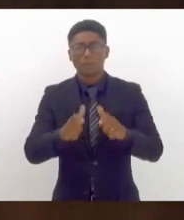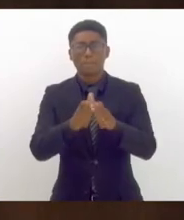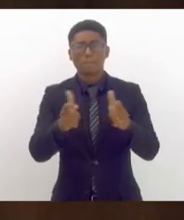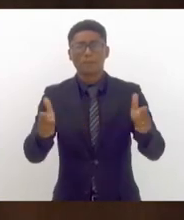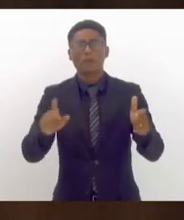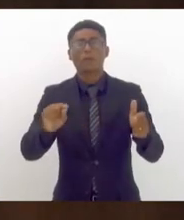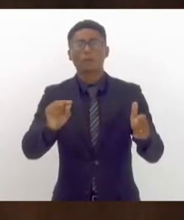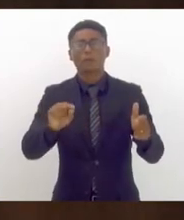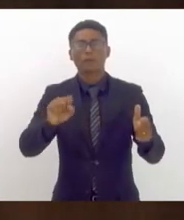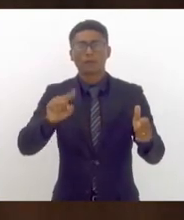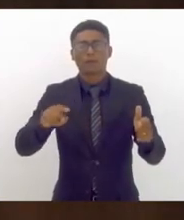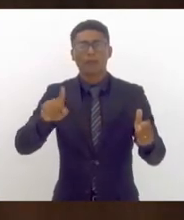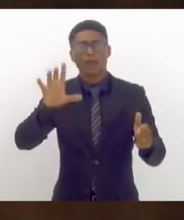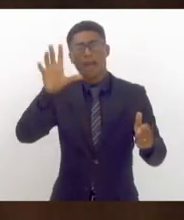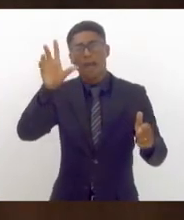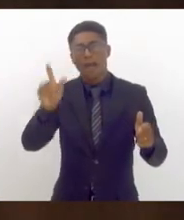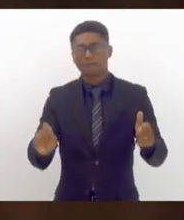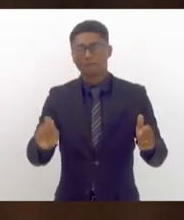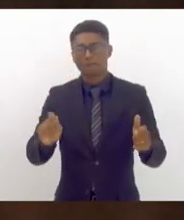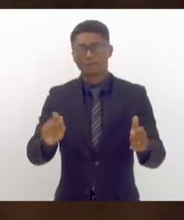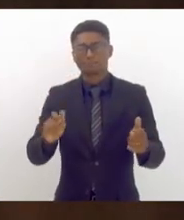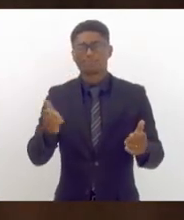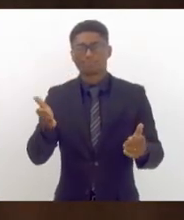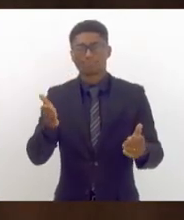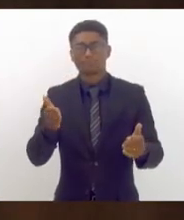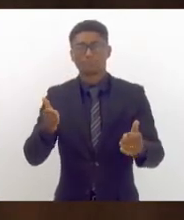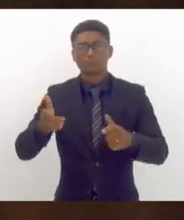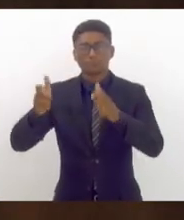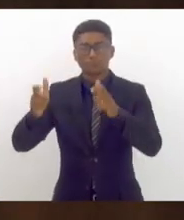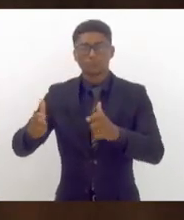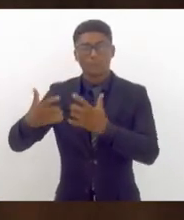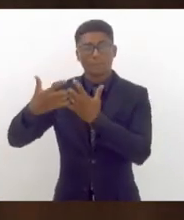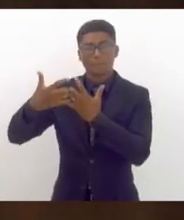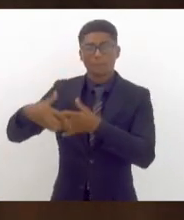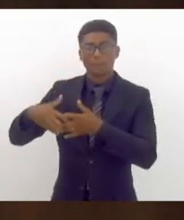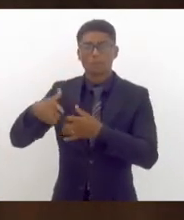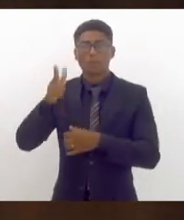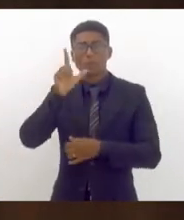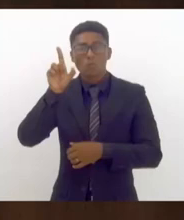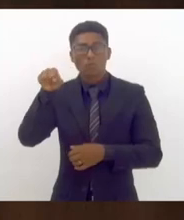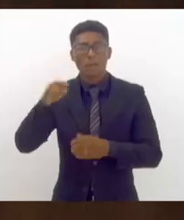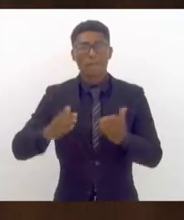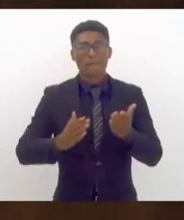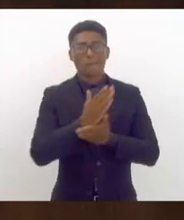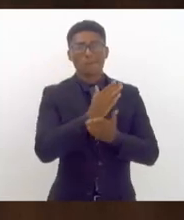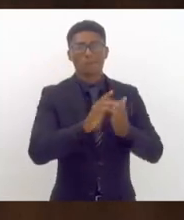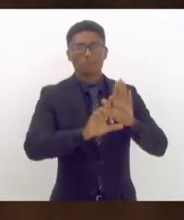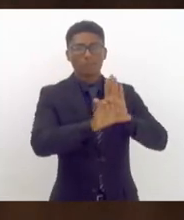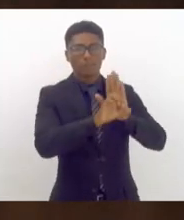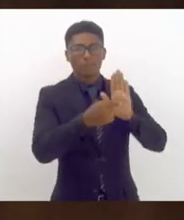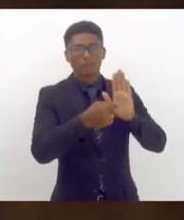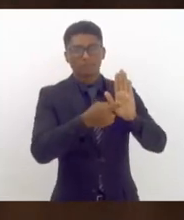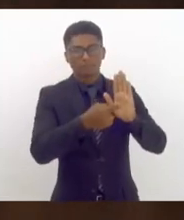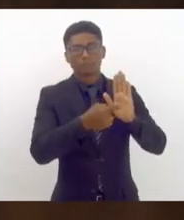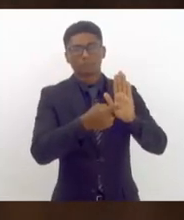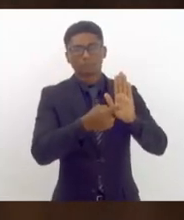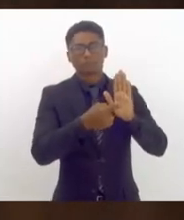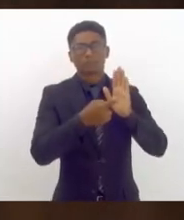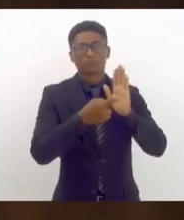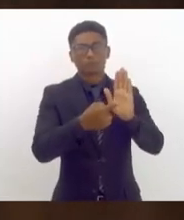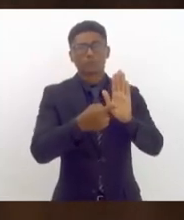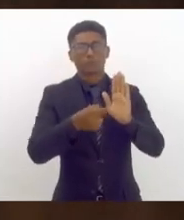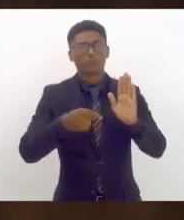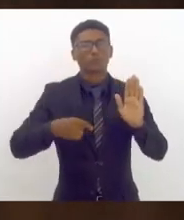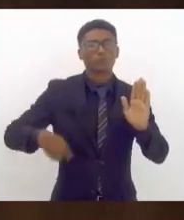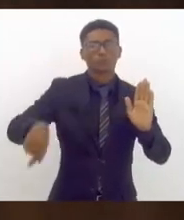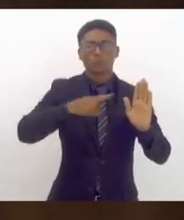são de matriz africana. E aí, lá em Petrópolis, consegui aprovar lei que reconhece as nossas manifestações,